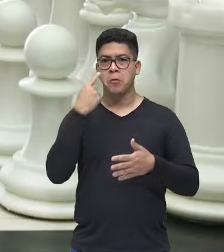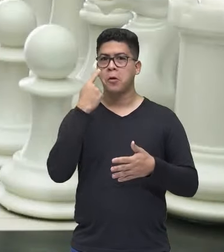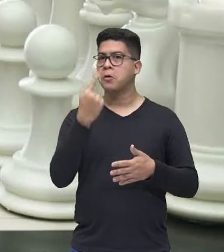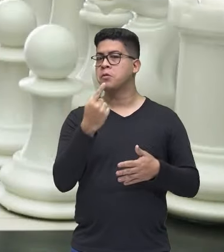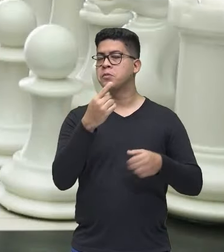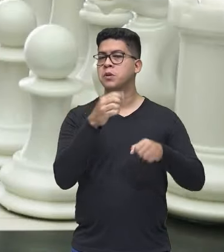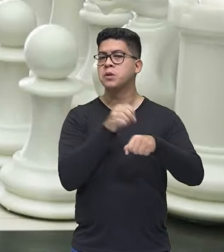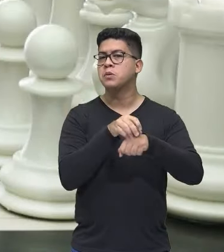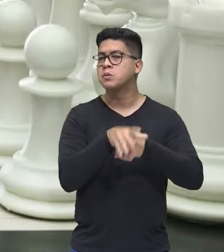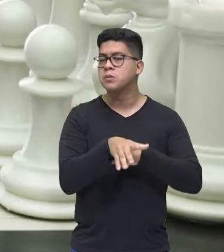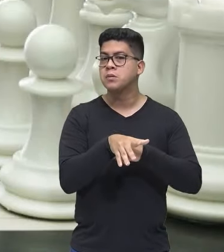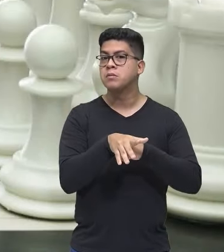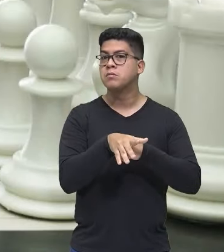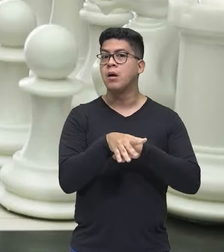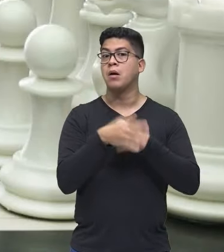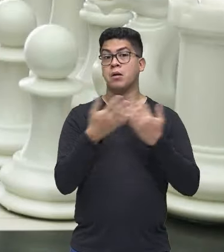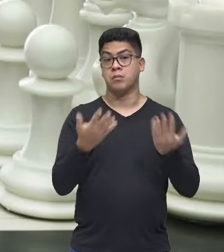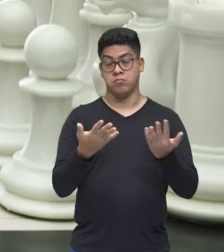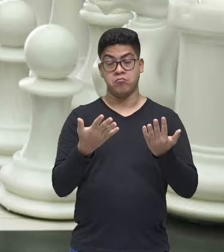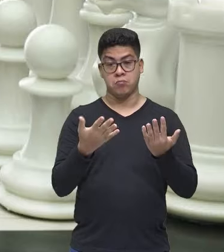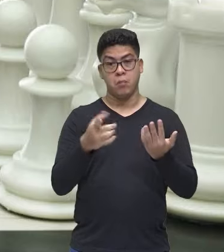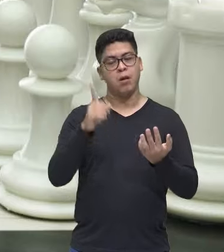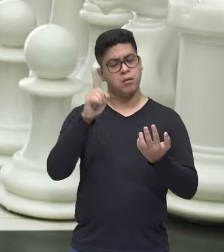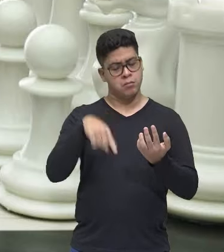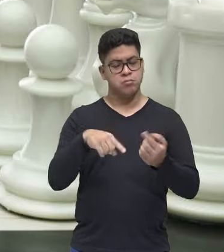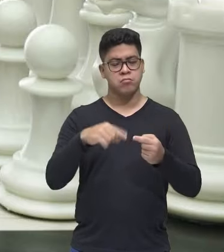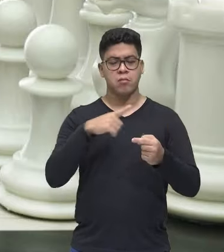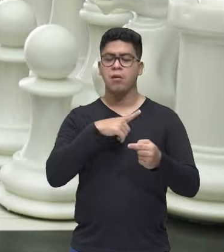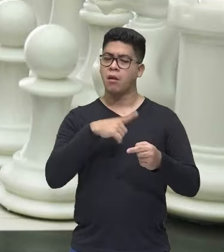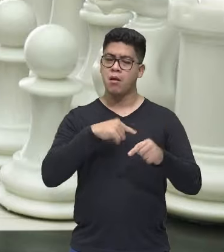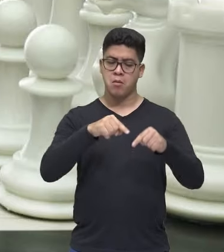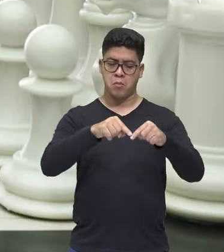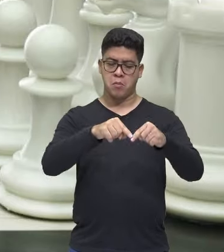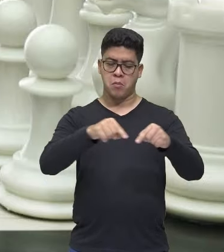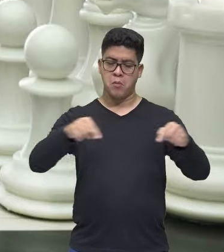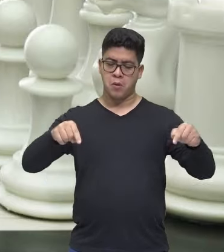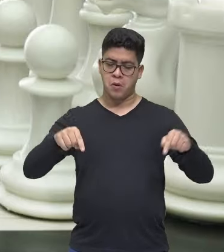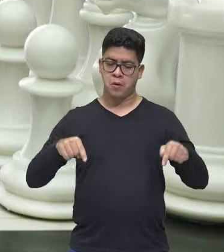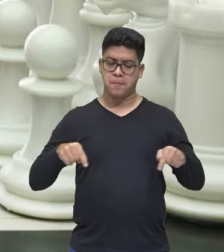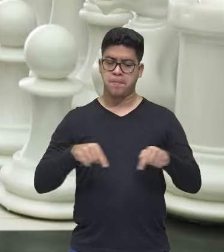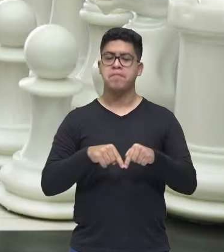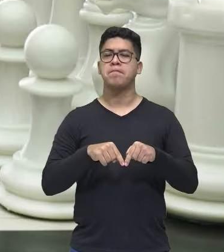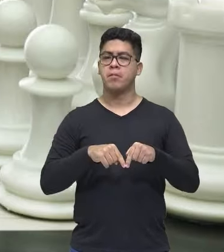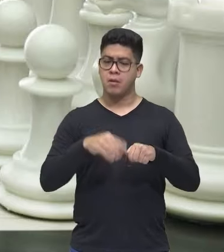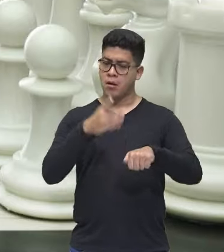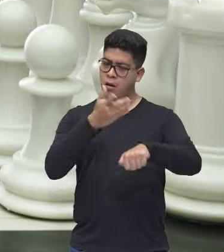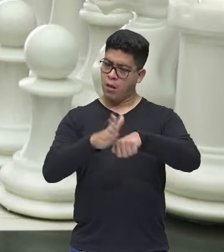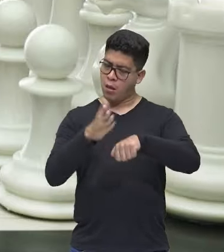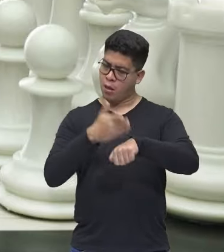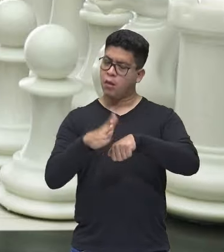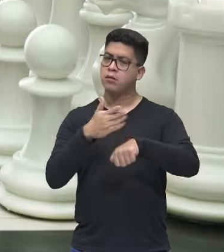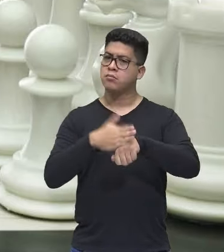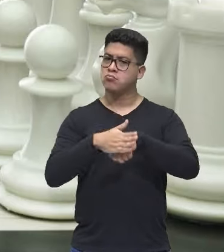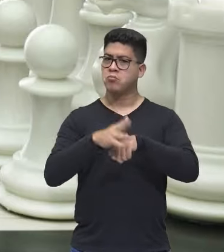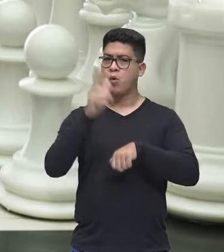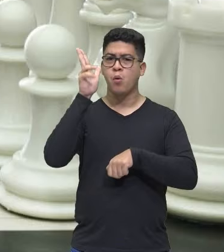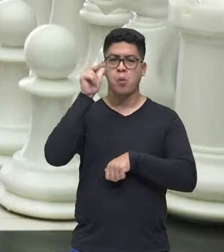vocês? É que vocês tenham um jogo de tabuleiro de xadrez, que vocês treinem bastante o movimento de cada